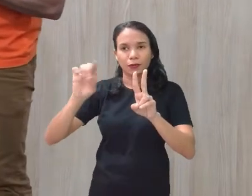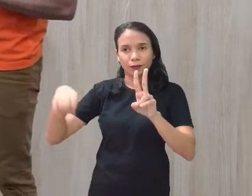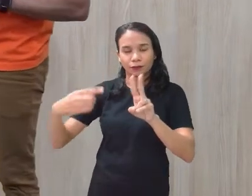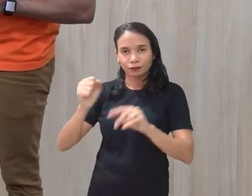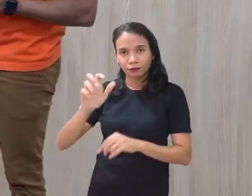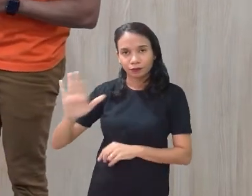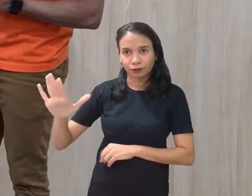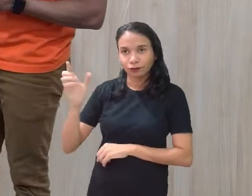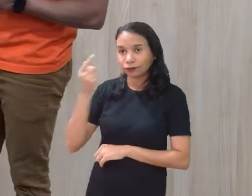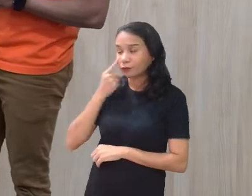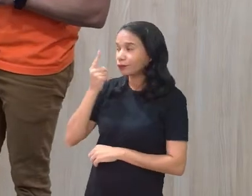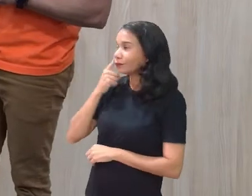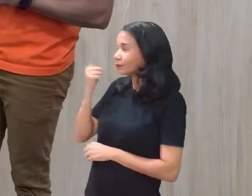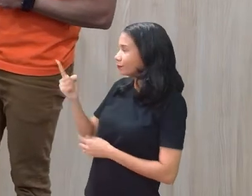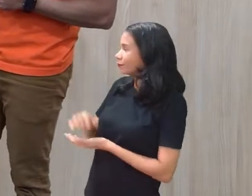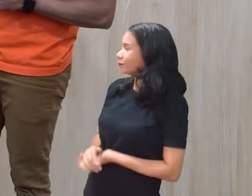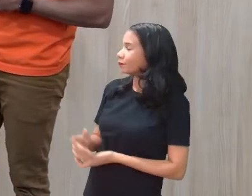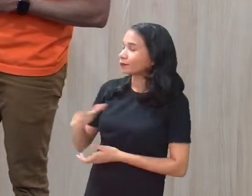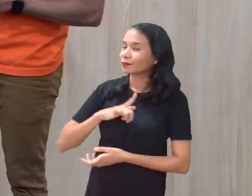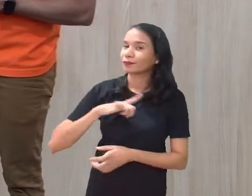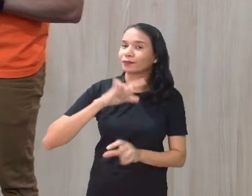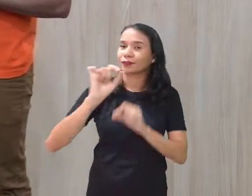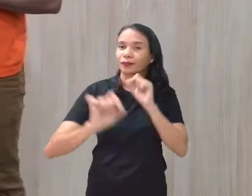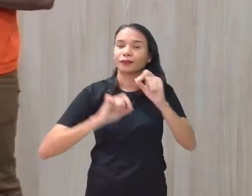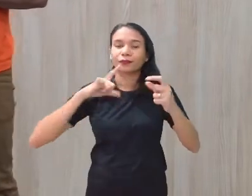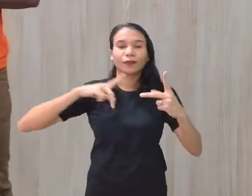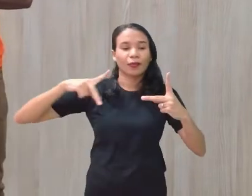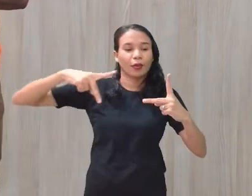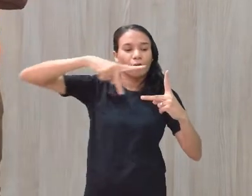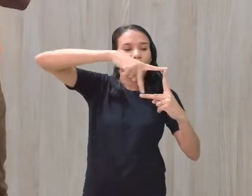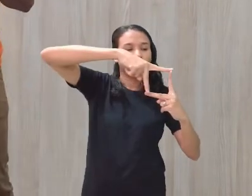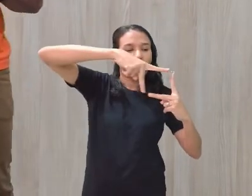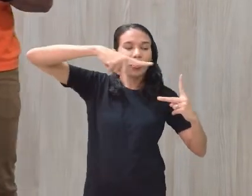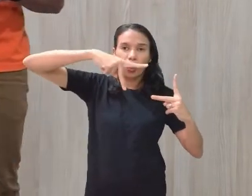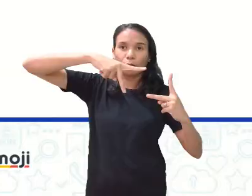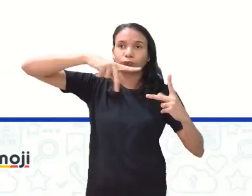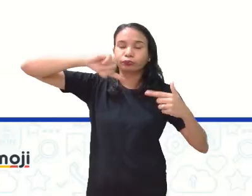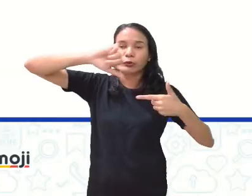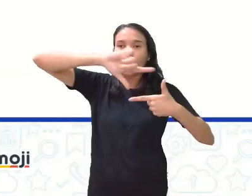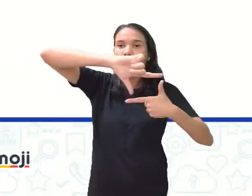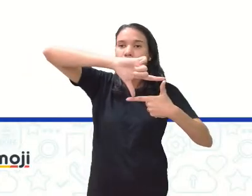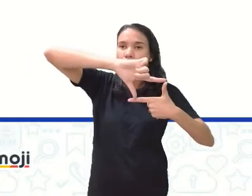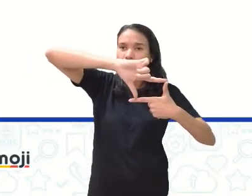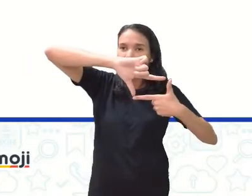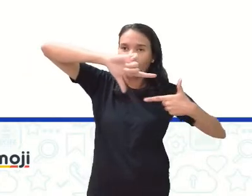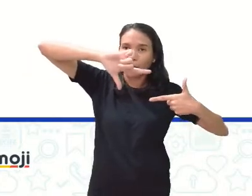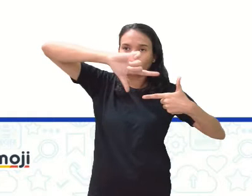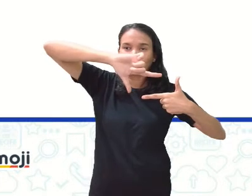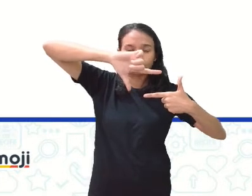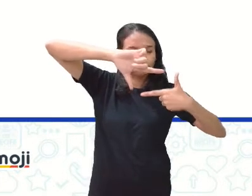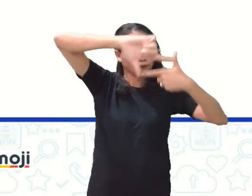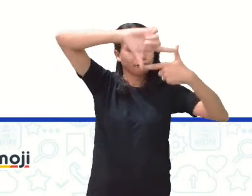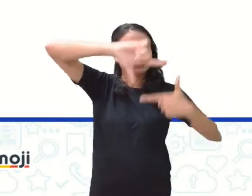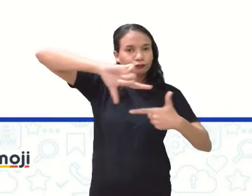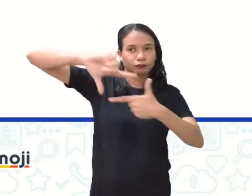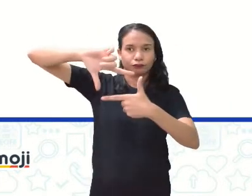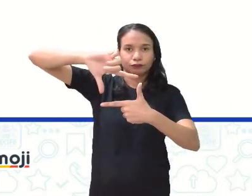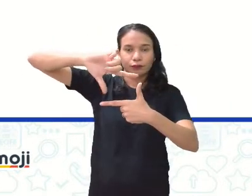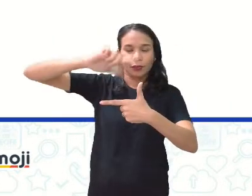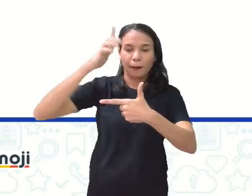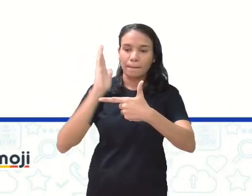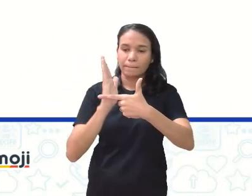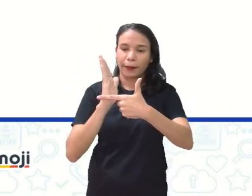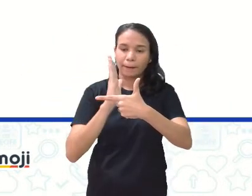aqui, ó. Eu tenho aqui um retângulozinho, certo? Esse retângulo aqui, eu dividi ele em